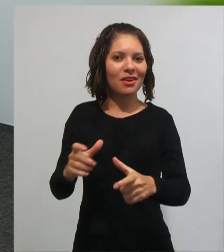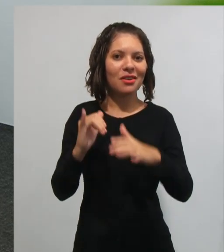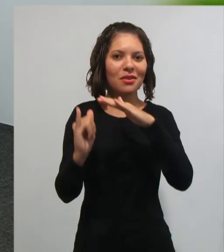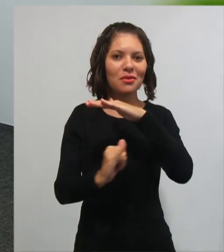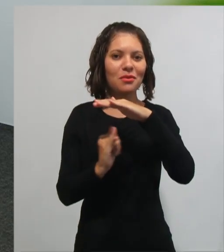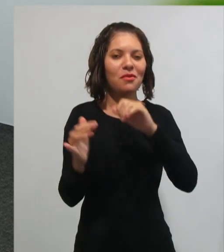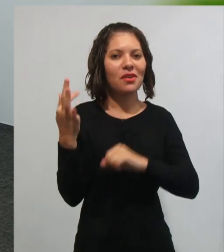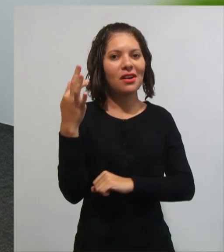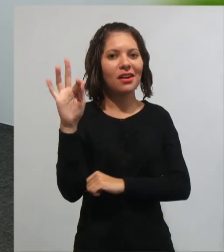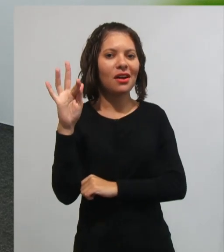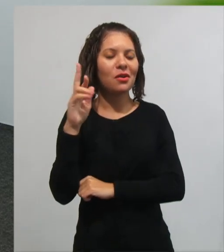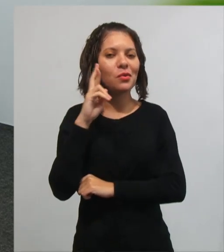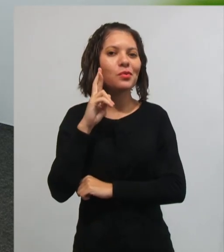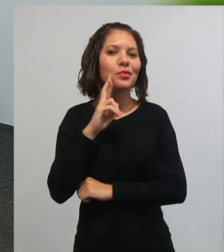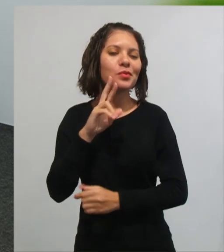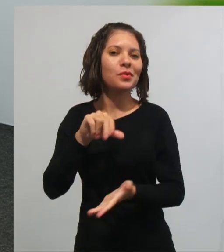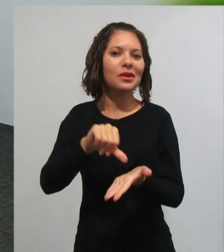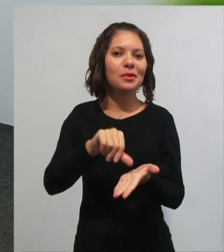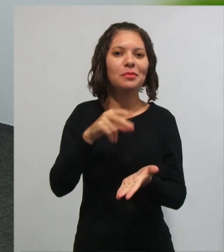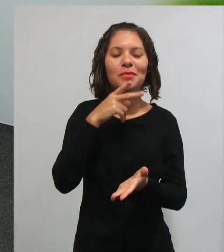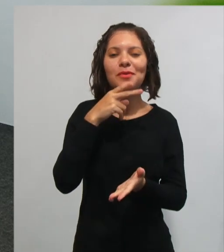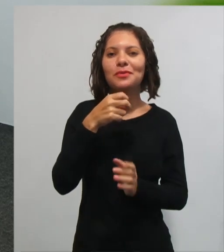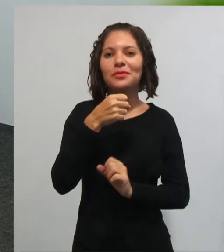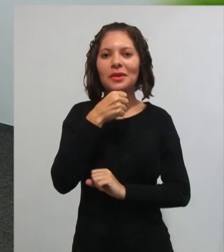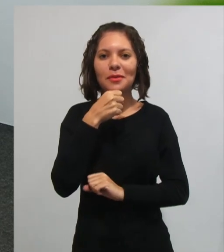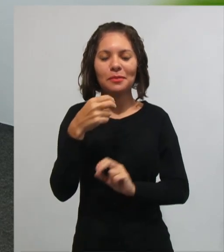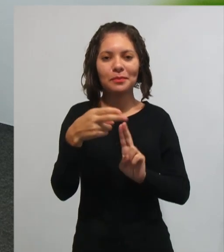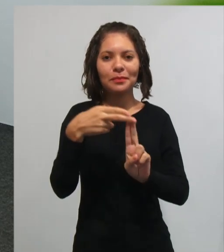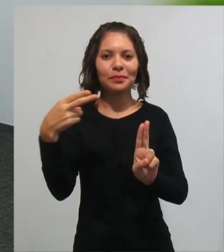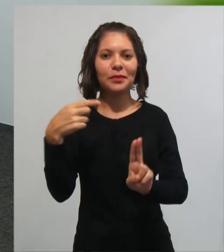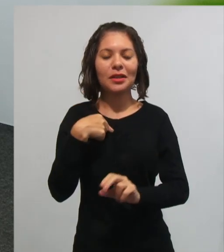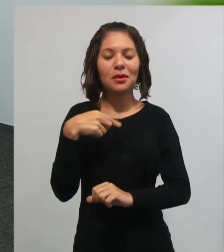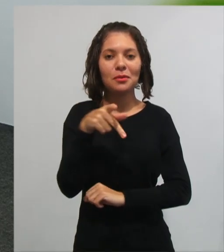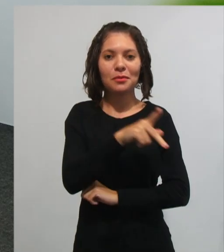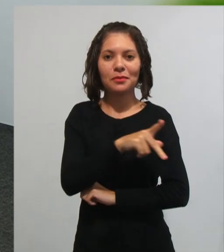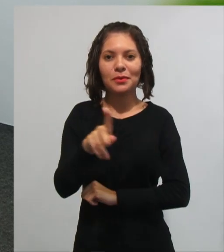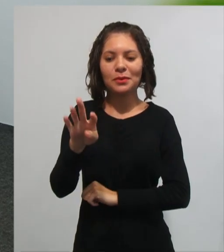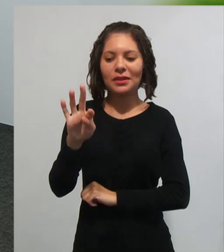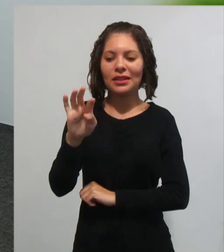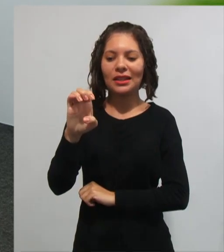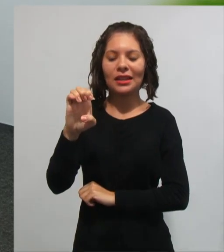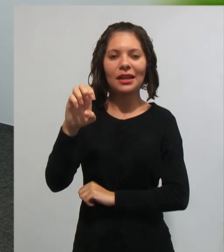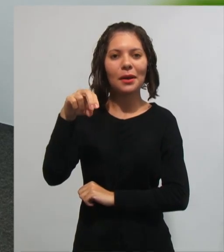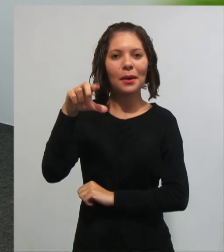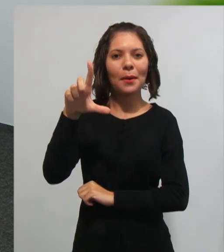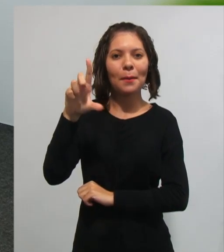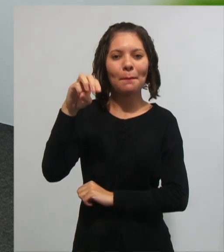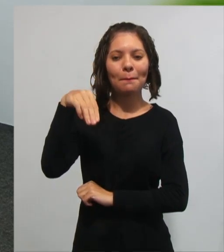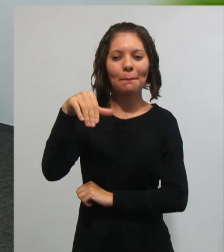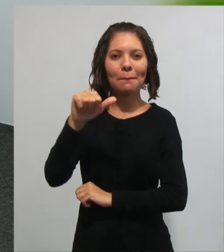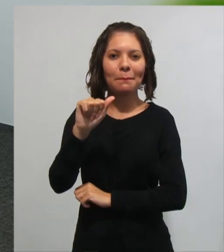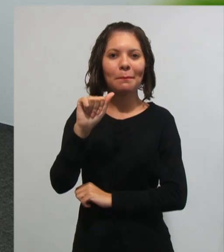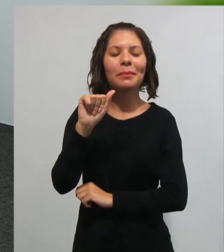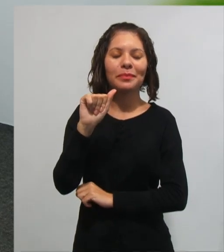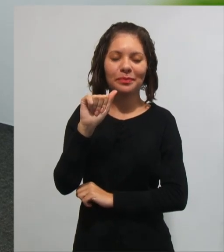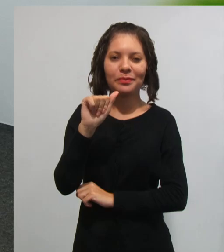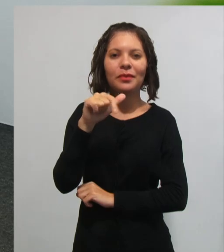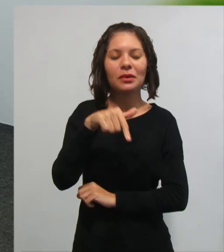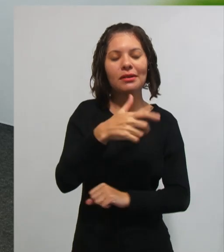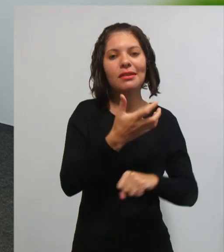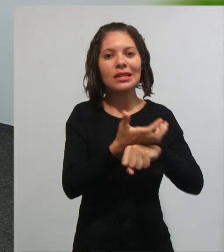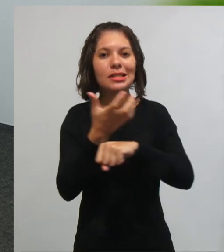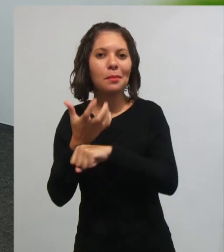Olá, estudante, seja bem-vindo a mais uma aula do Instituto Federal de Rondônia, campus Porto Velho, Zona Norte.